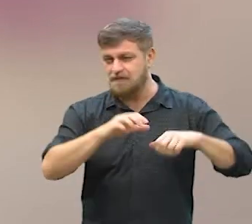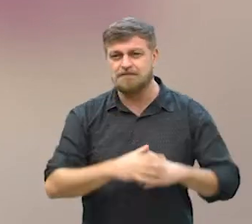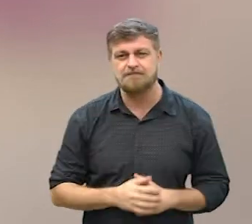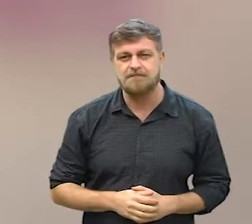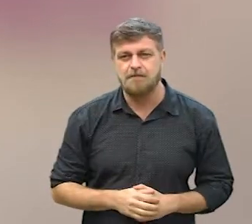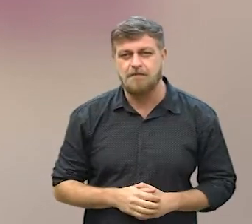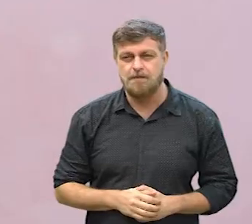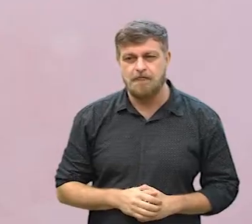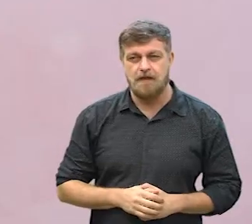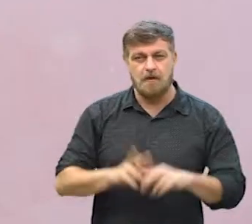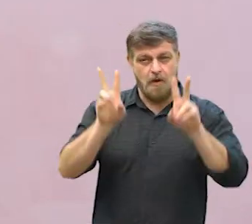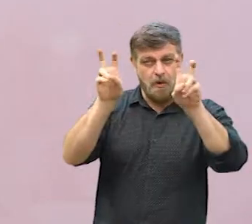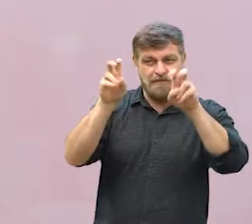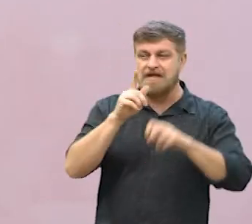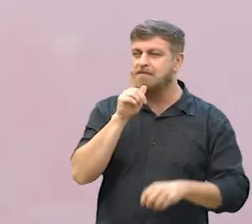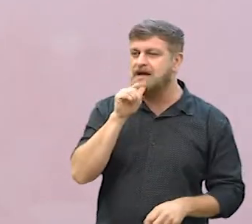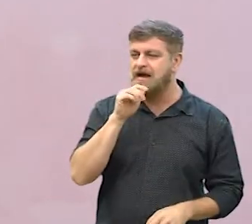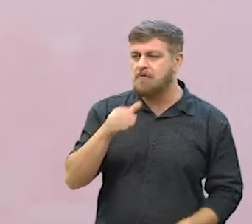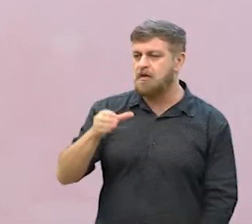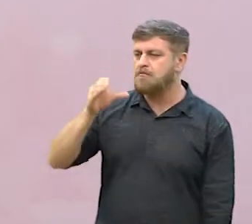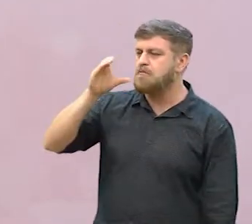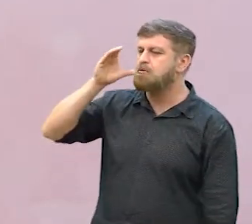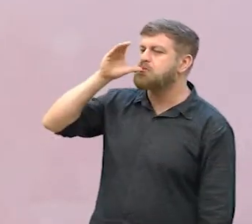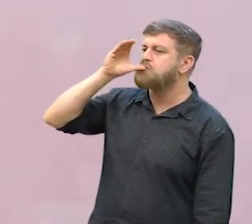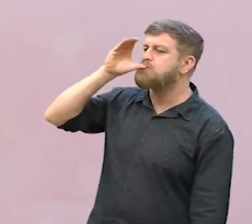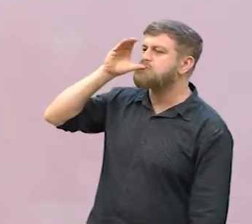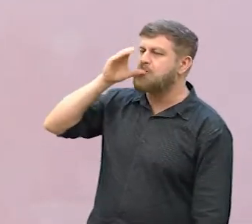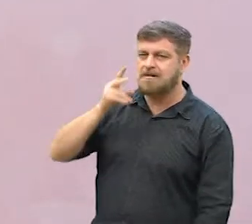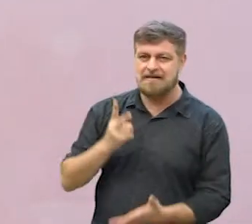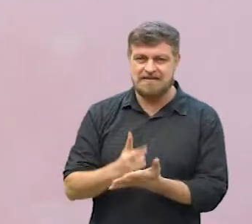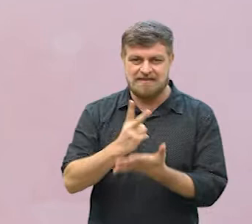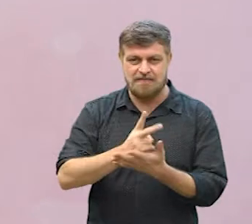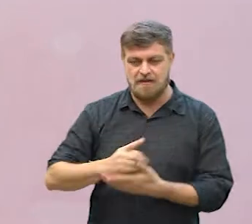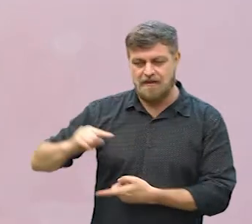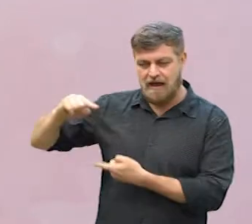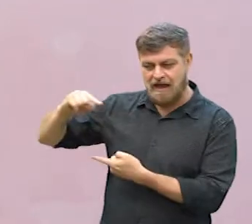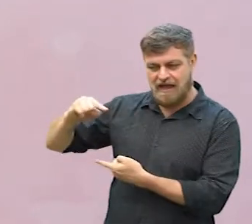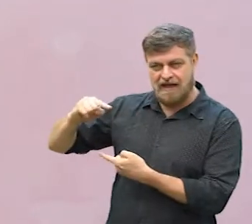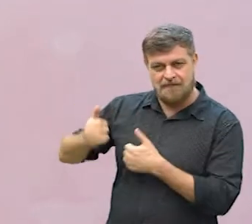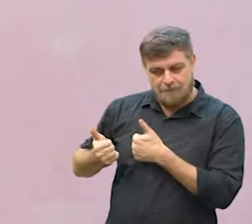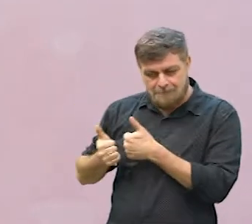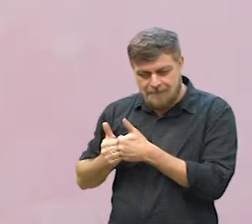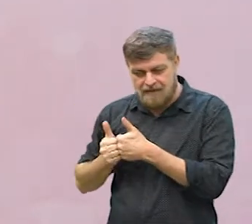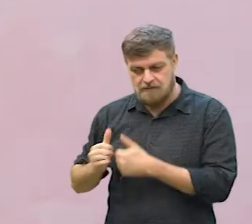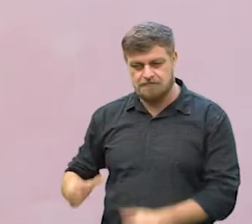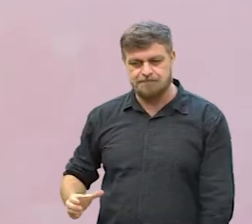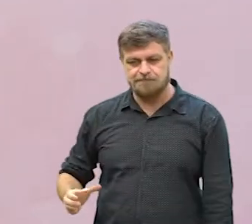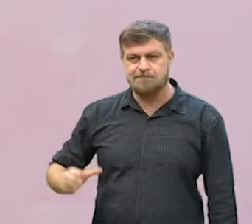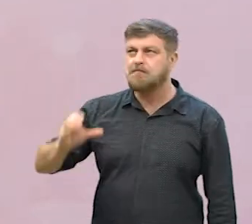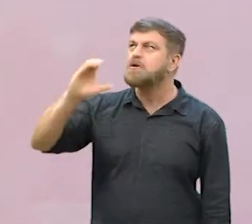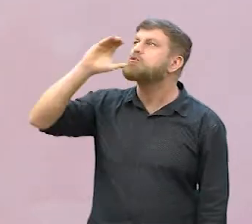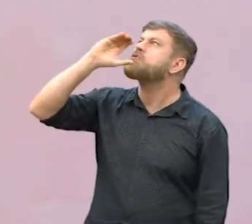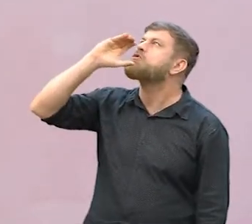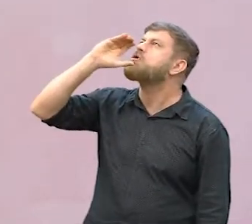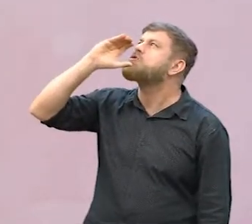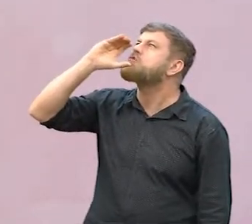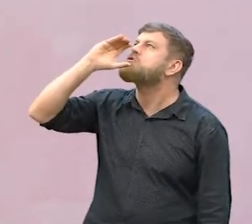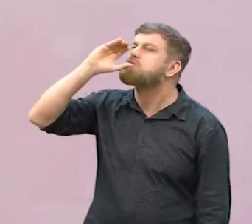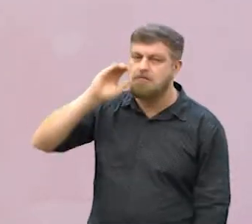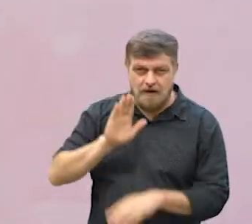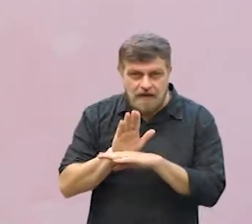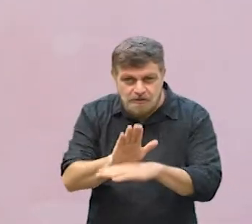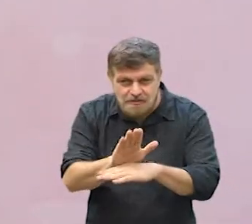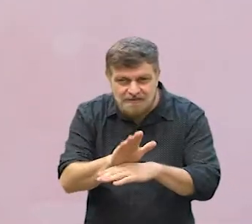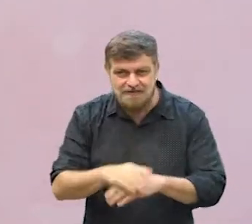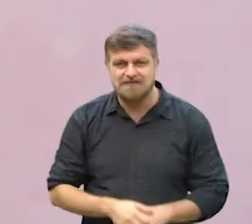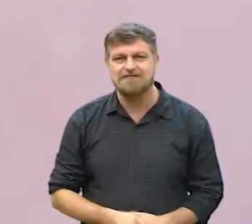mais malefício. Você falou aí da água. Um outro recurso é manter sempre uma garrafinha perto. Ajuda